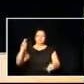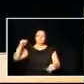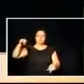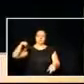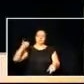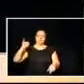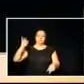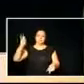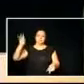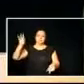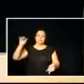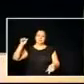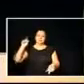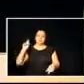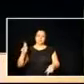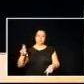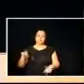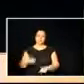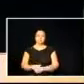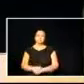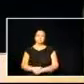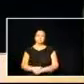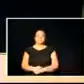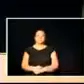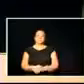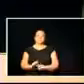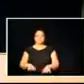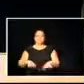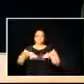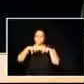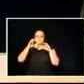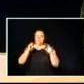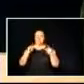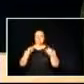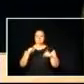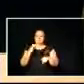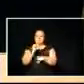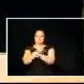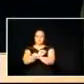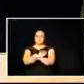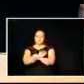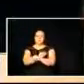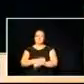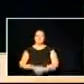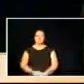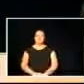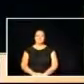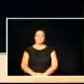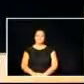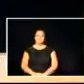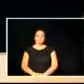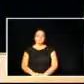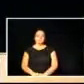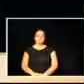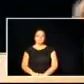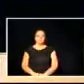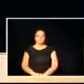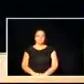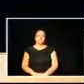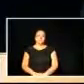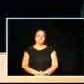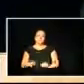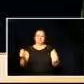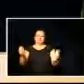e nós estamos ansiosos esperando. Isso só depende do prefeito. E a pressão, se não for feita por parte aí do sindicato, dos servidores, junto a esse